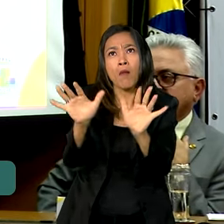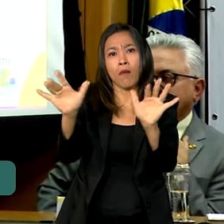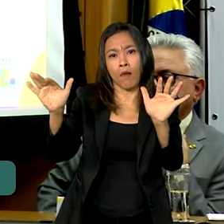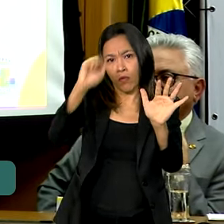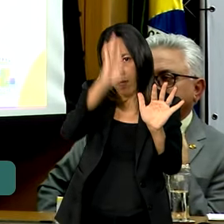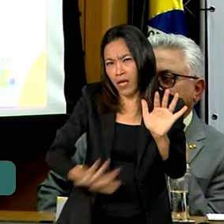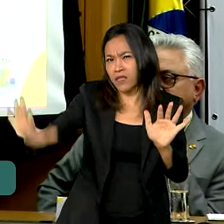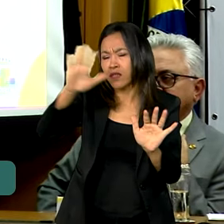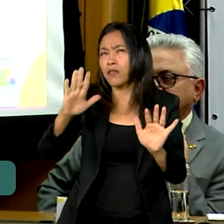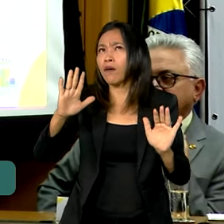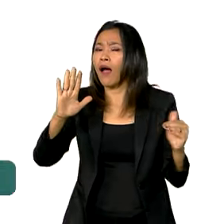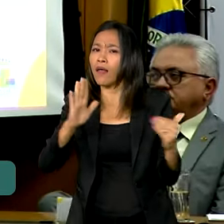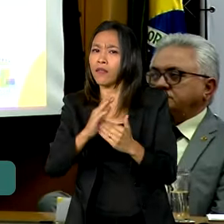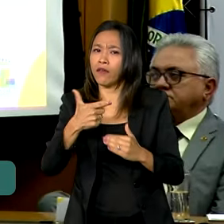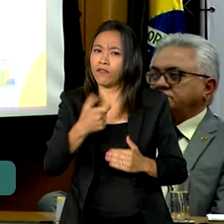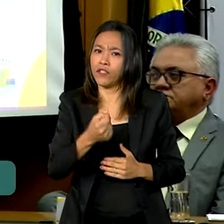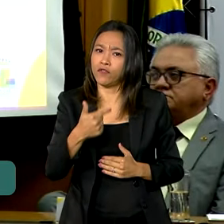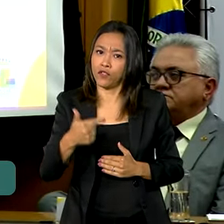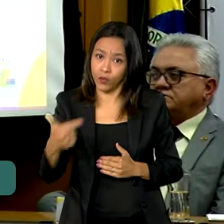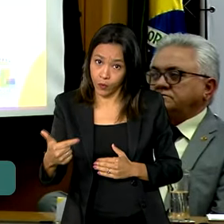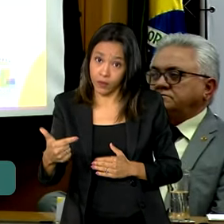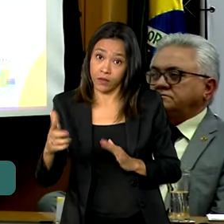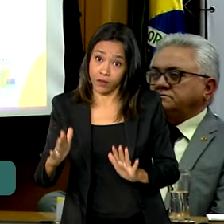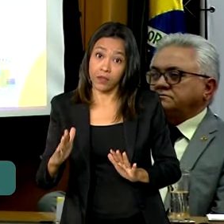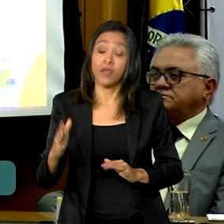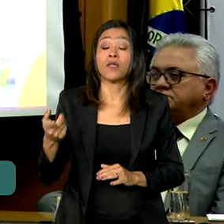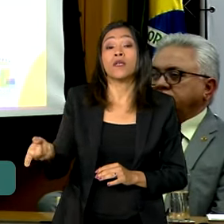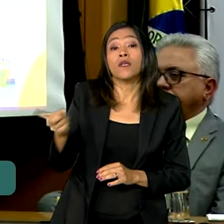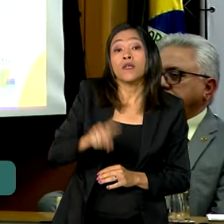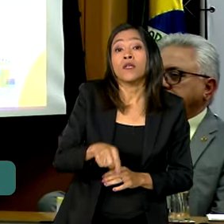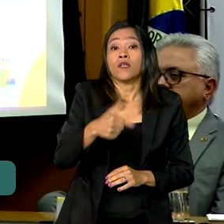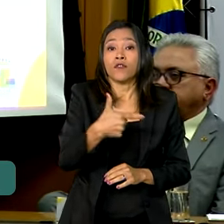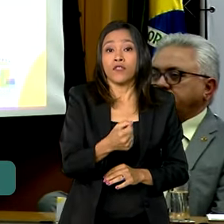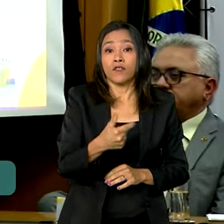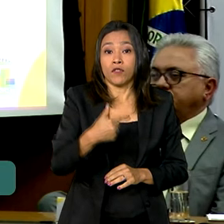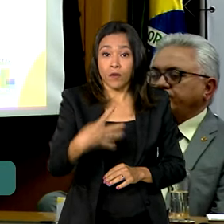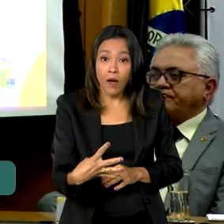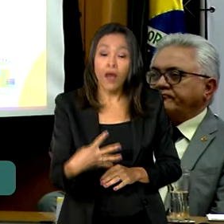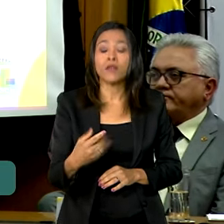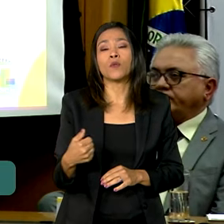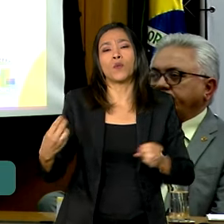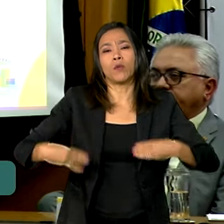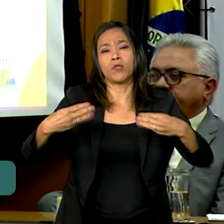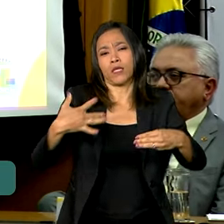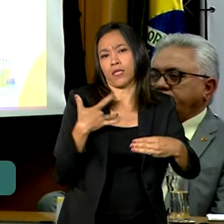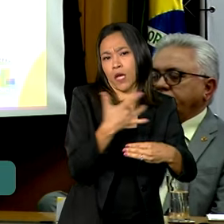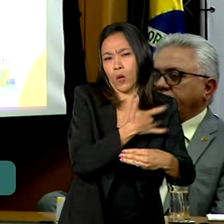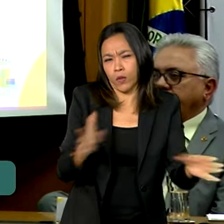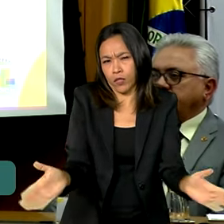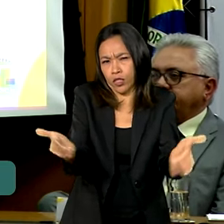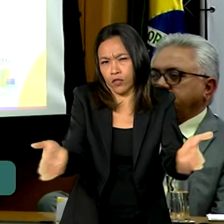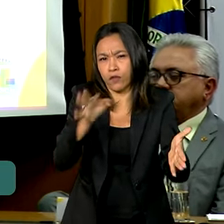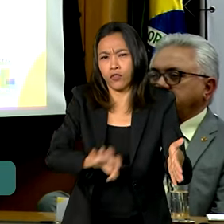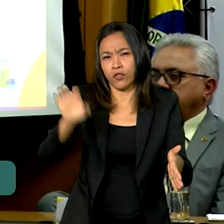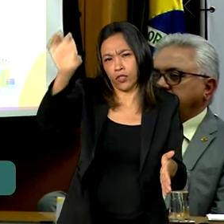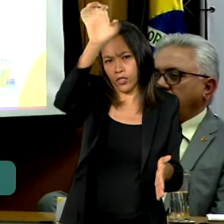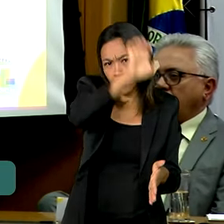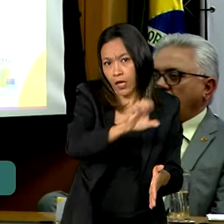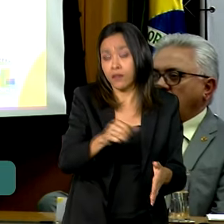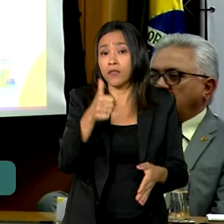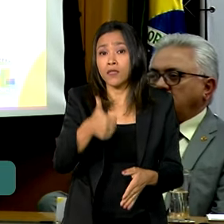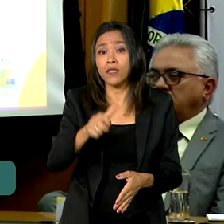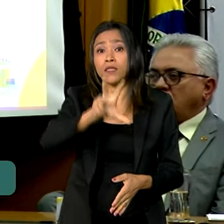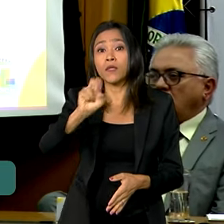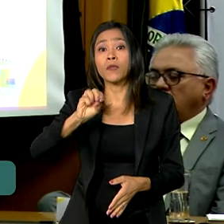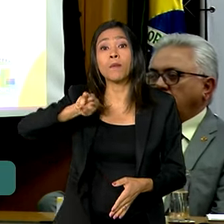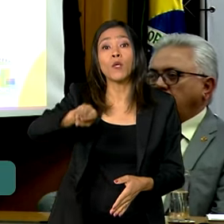ano de 2022. Vacinação em escolas no ano de 2024, o Ministério deu um incentivo para estados e municípios de 150 milhões de reais